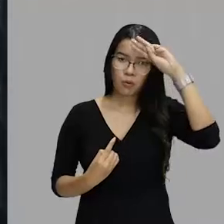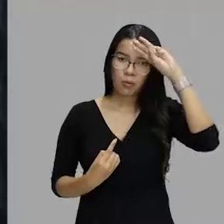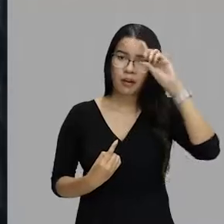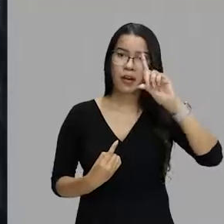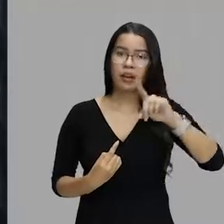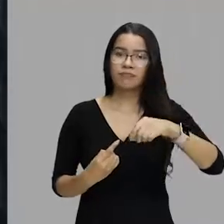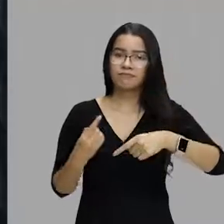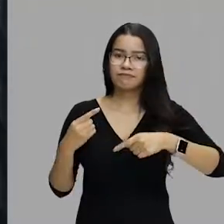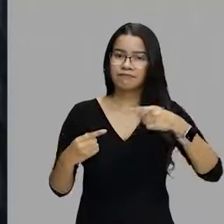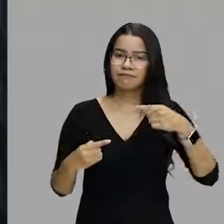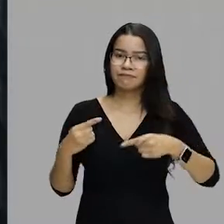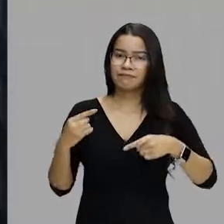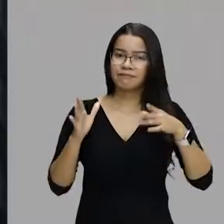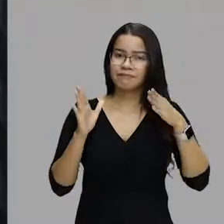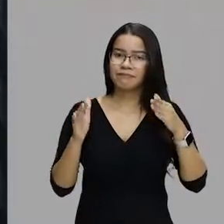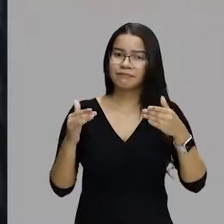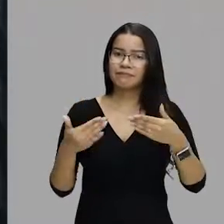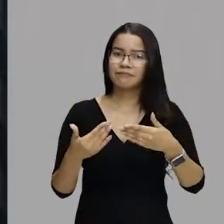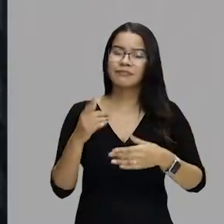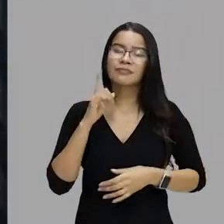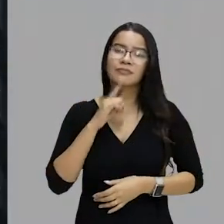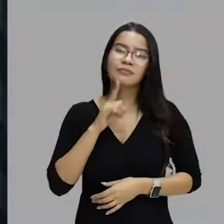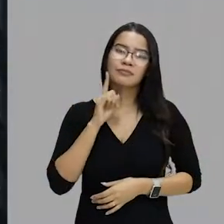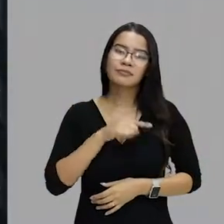controlada diretamente pelos Estados Unidos.